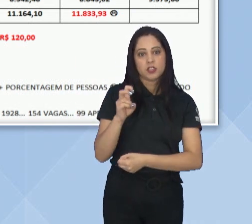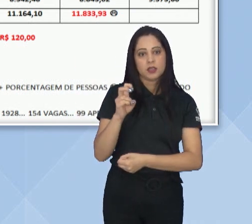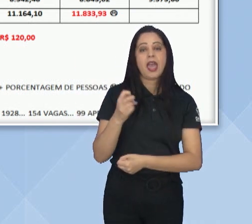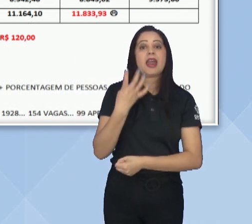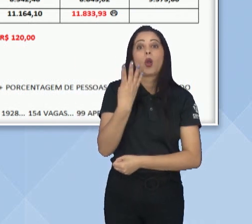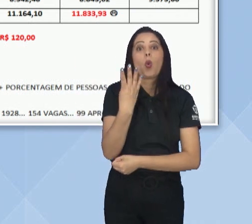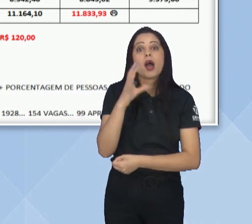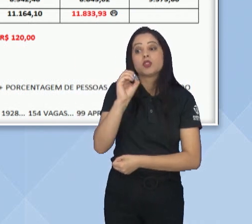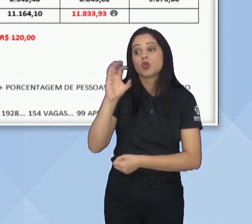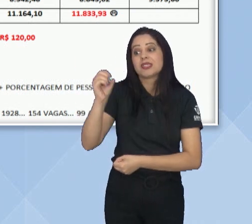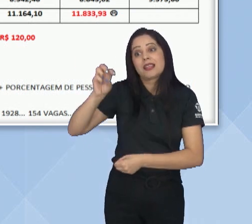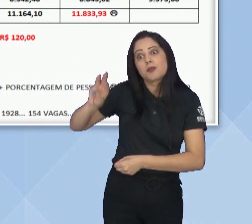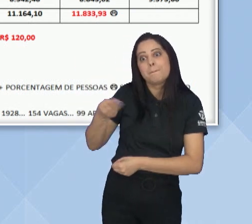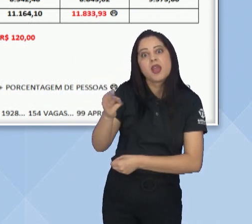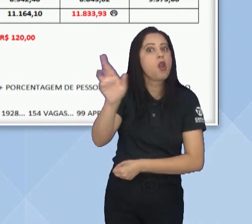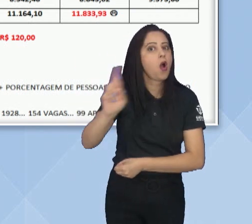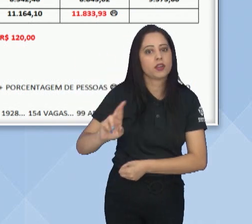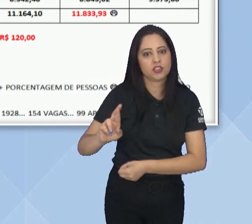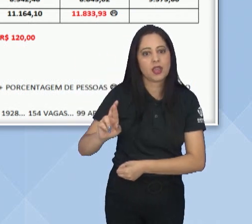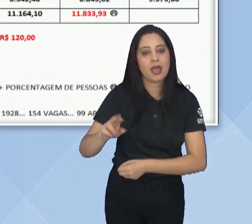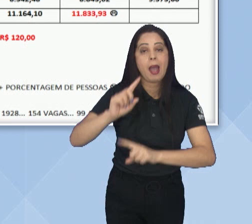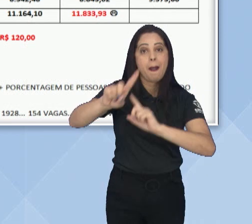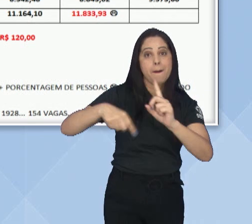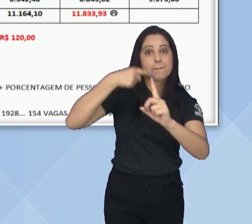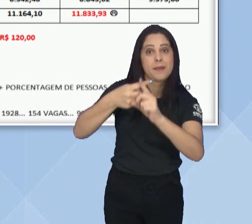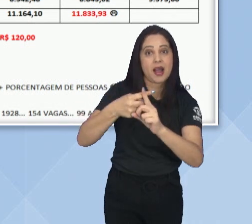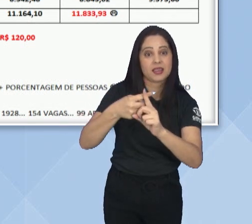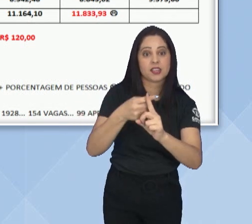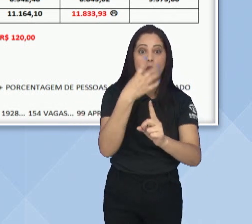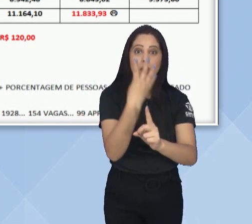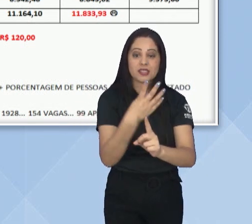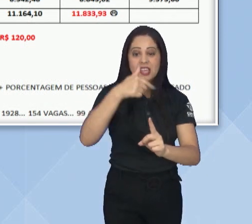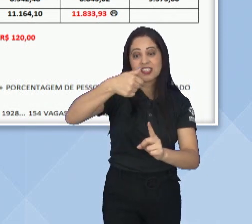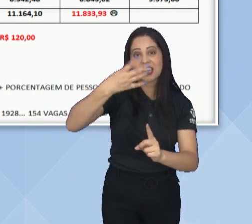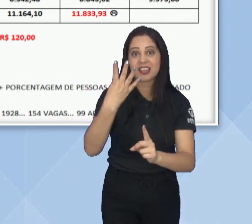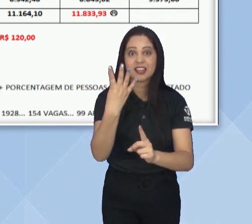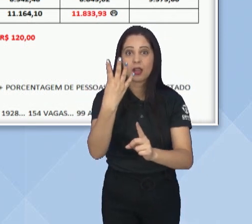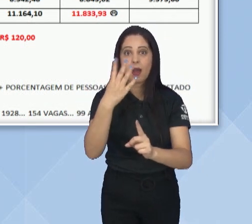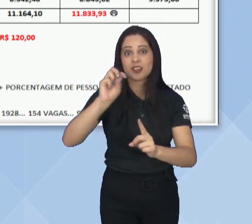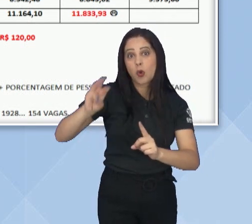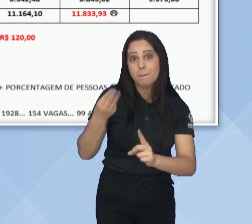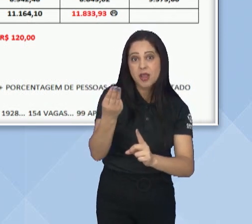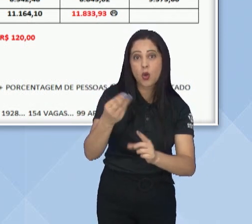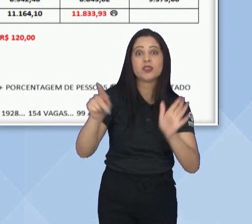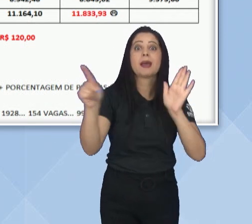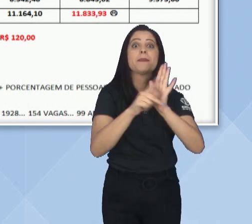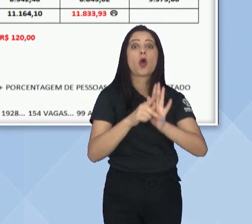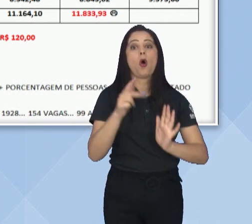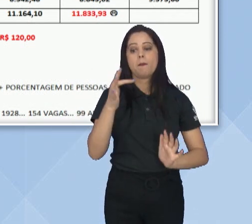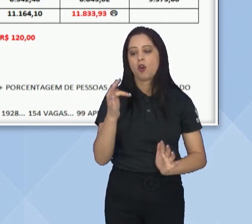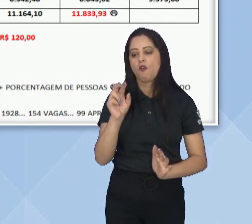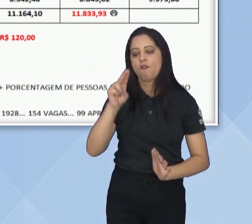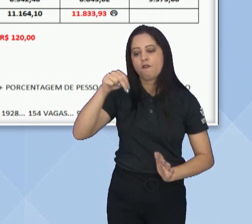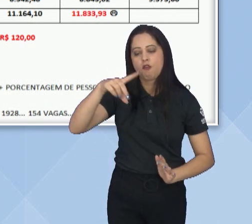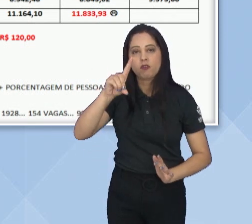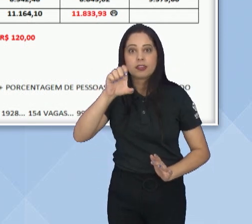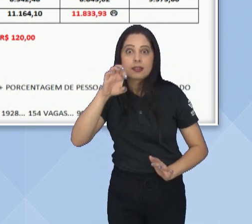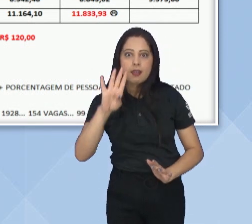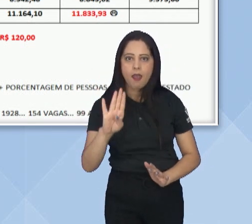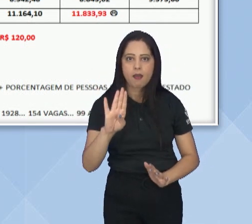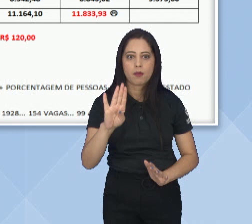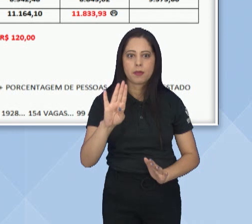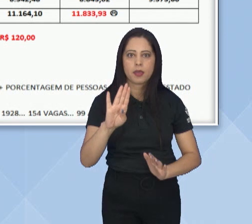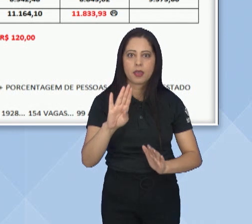400 milhões, mais 474 milhões que veio do Fundeb. E isso o ano passado. Esse ano,